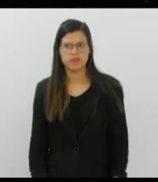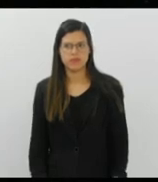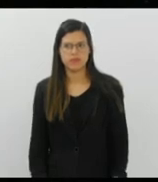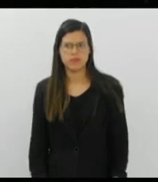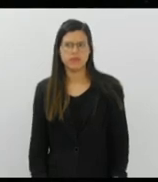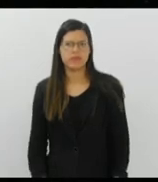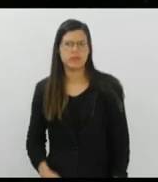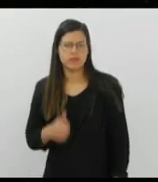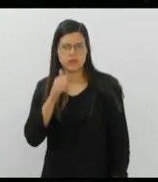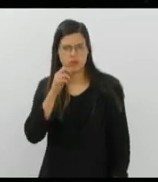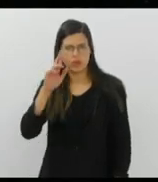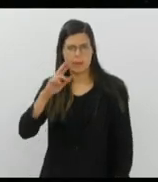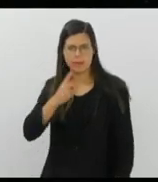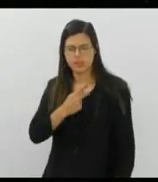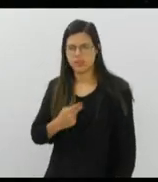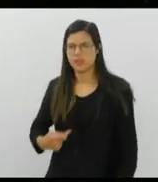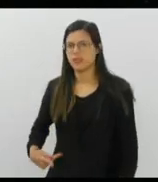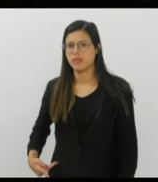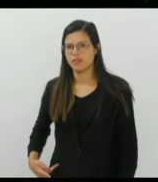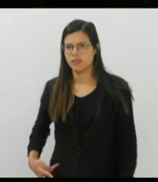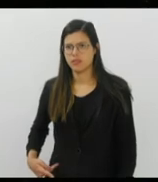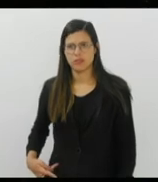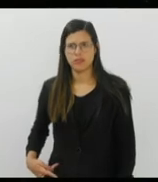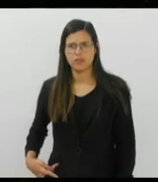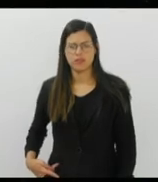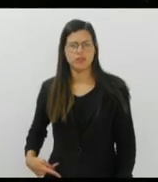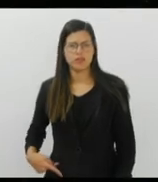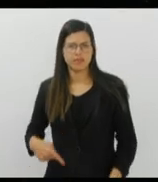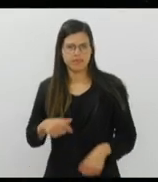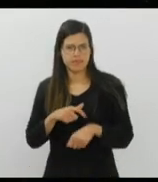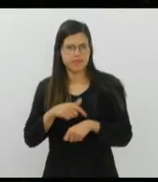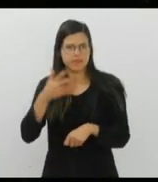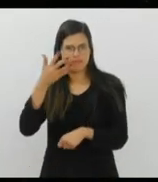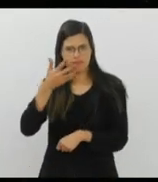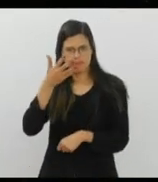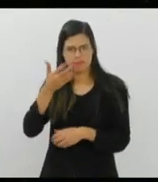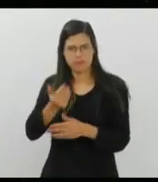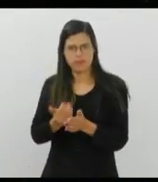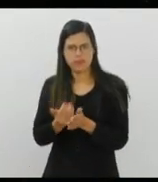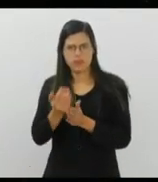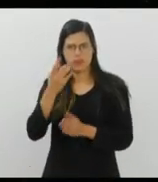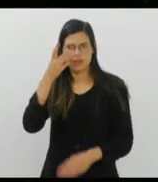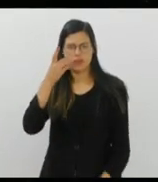Senhora presidente do expediente inicial, deputada Lucinha,